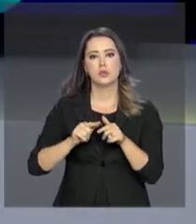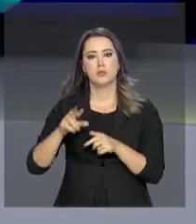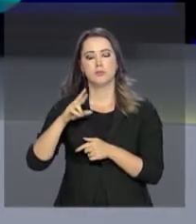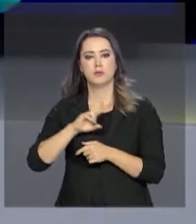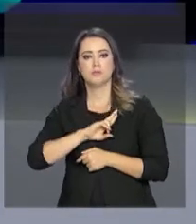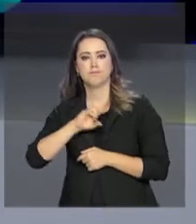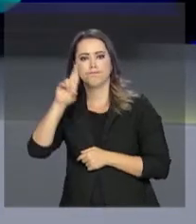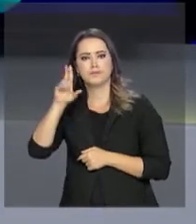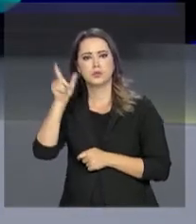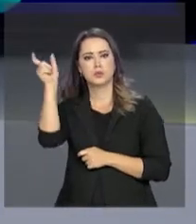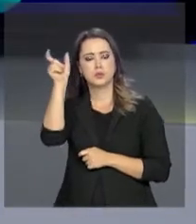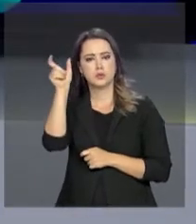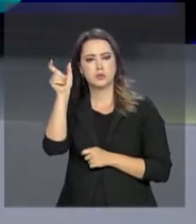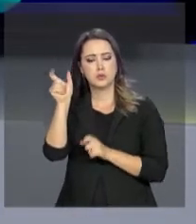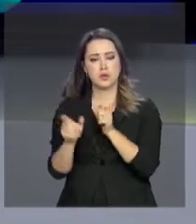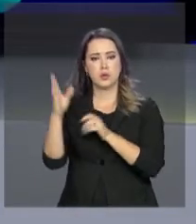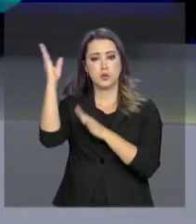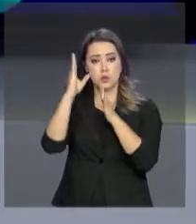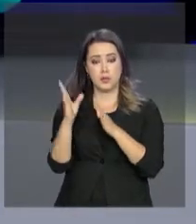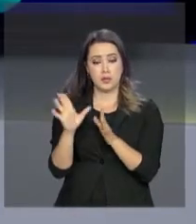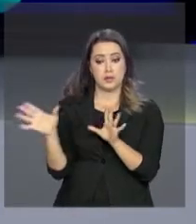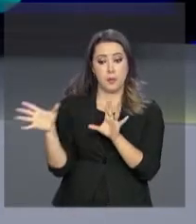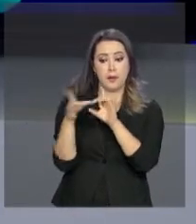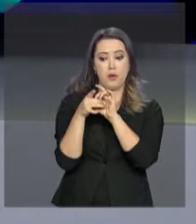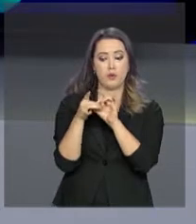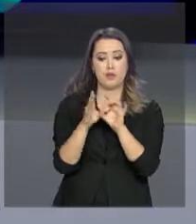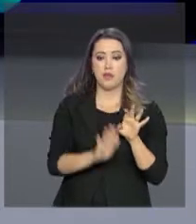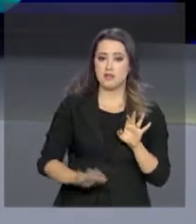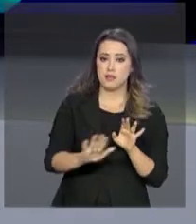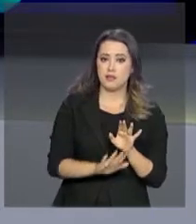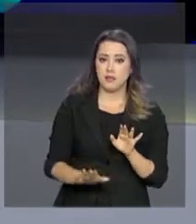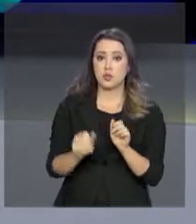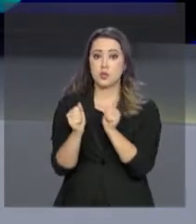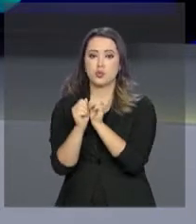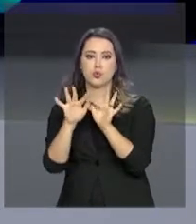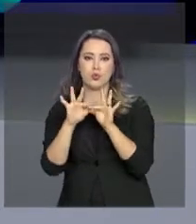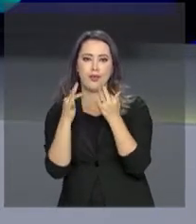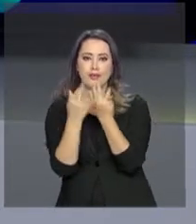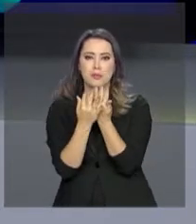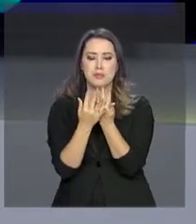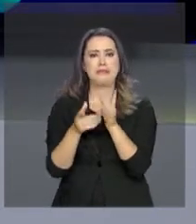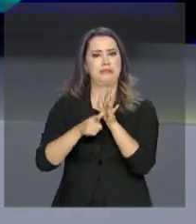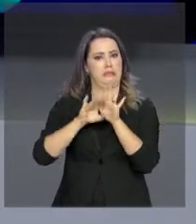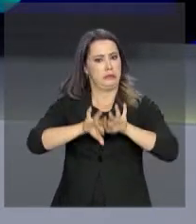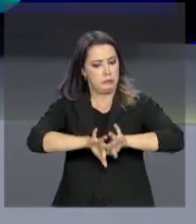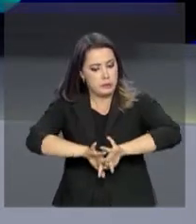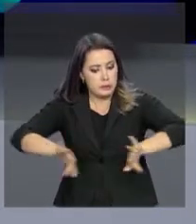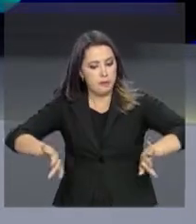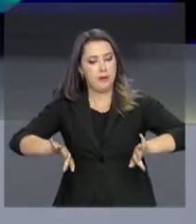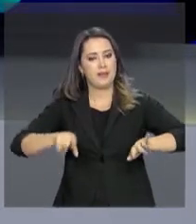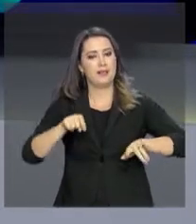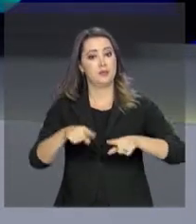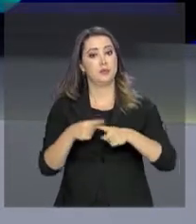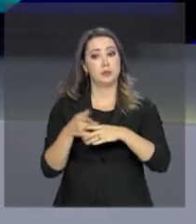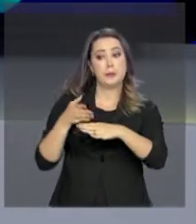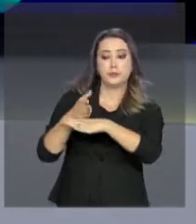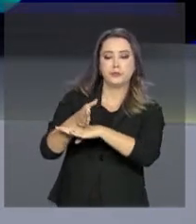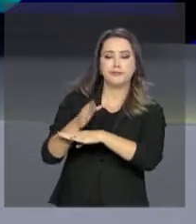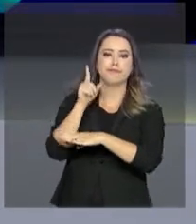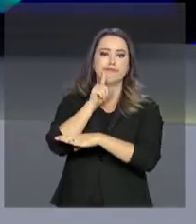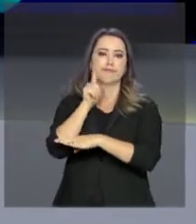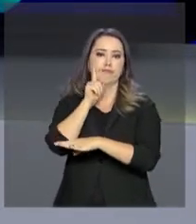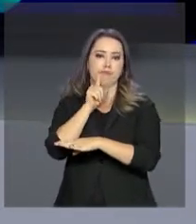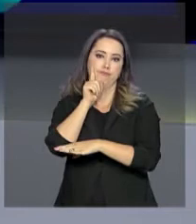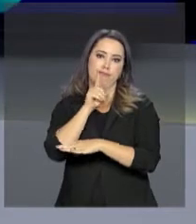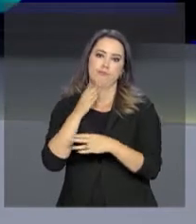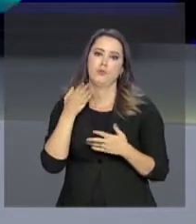brasileiras para reaproximar as crianças que foram separadas dos pais nos estados unidos depois de terem atravessado a fronteira com o